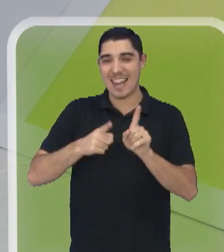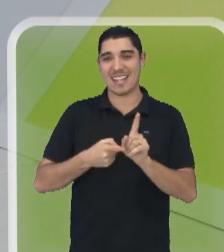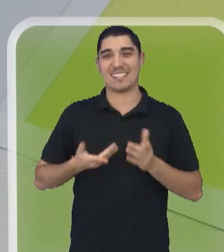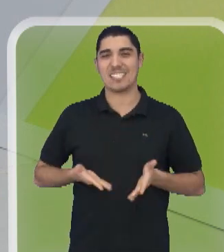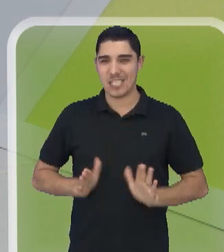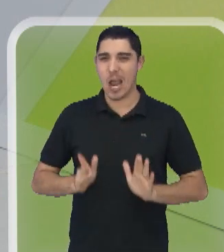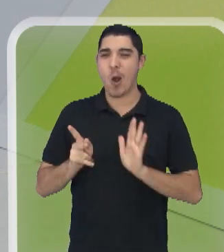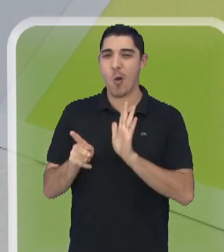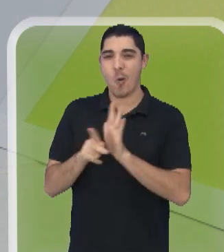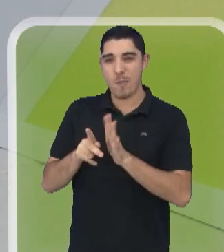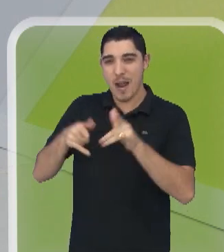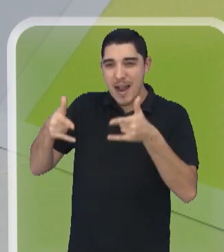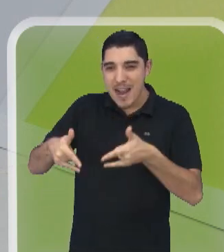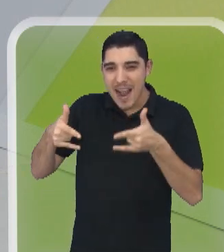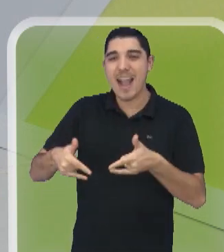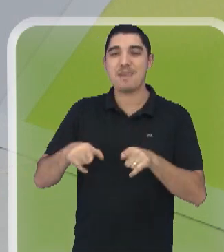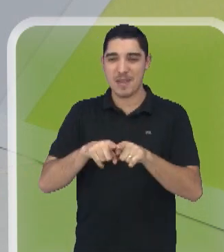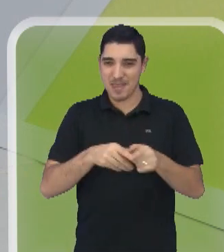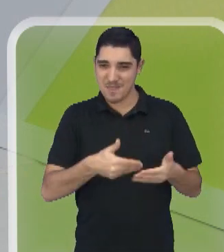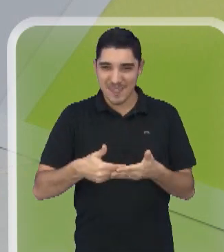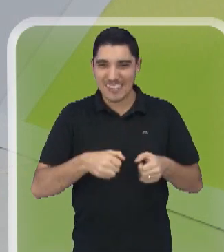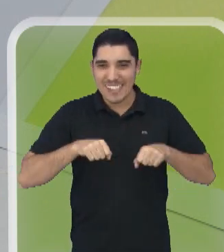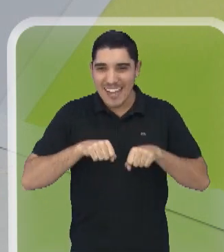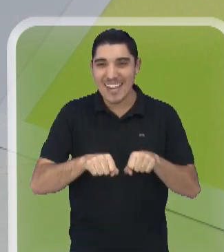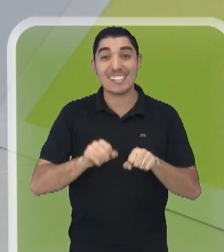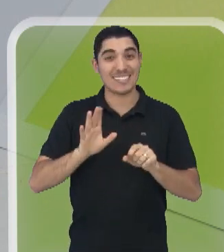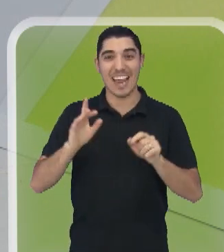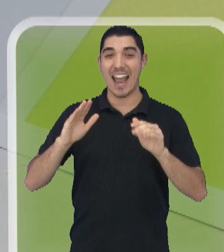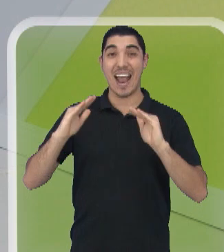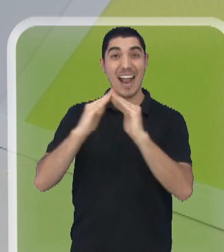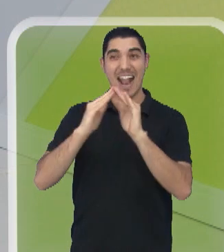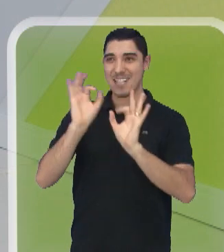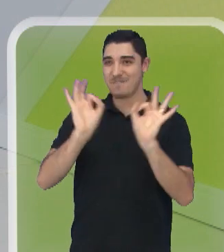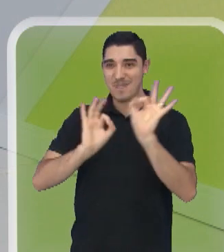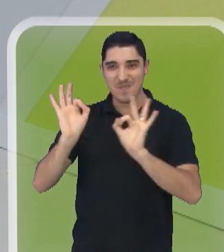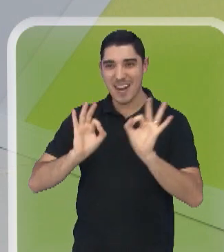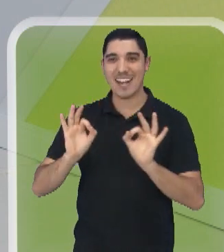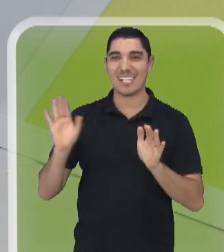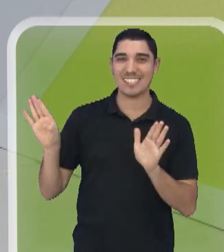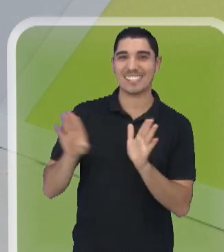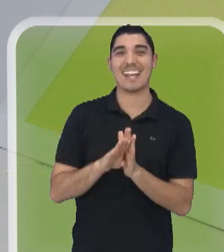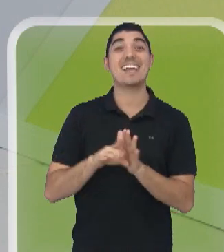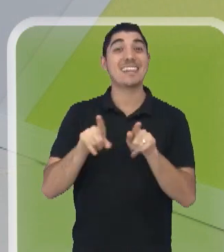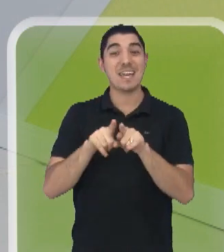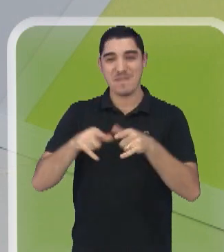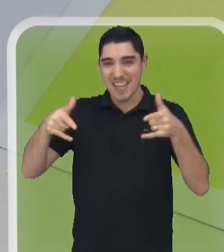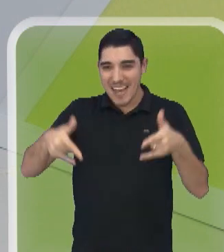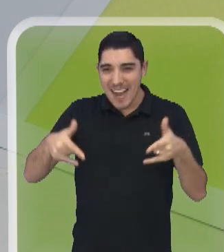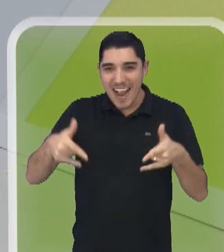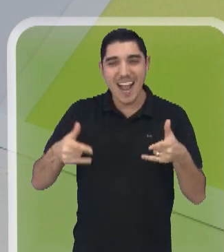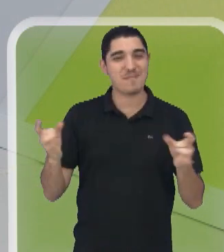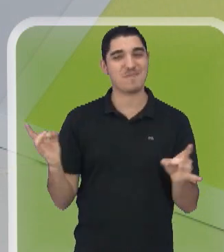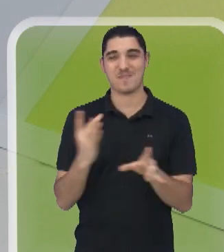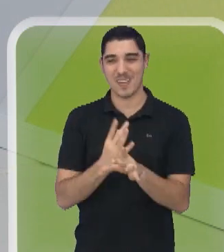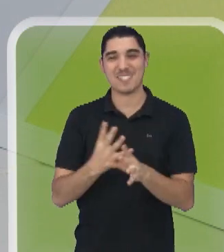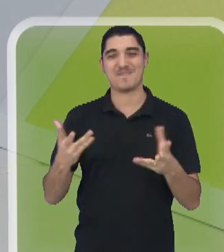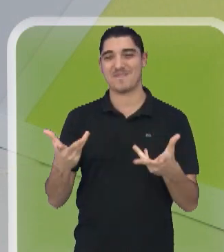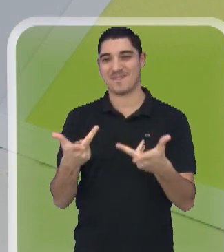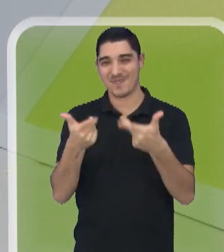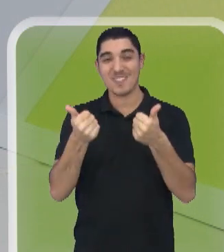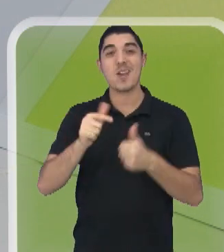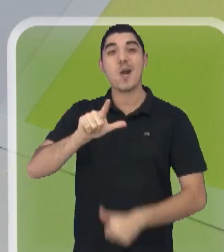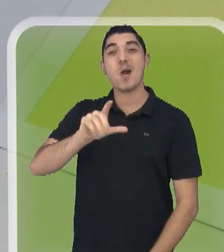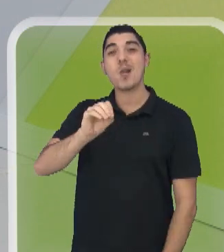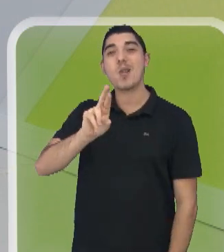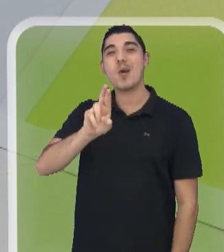comprou berço, já comprou neném conforto, já comprou tudo. O homem tá equipando a casa pra chegada do Lourenço. Bercinho tá feito, é um espetáculo. Vem aí o